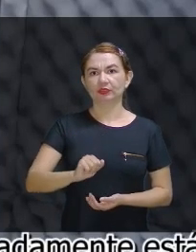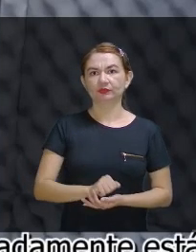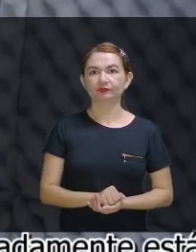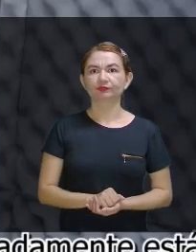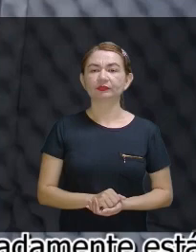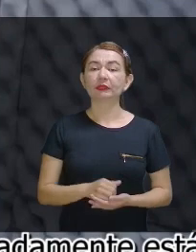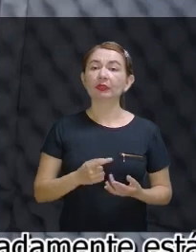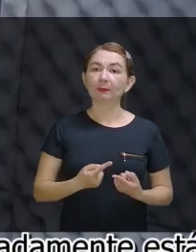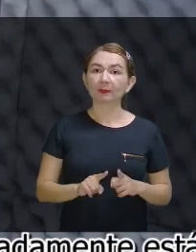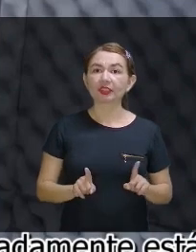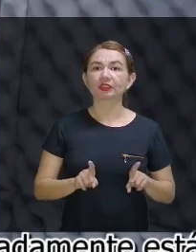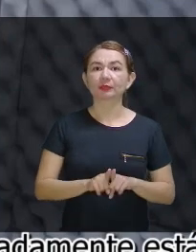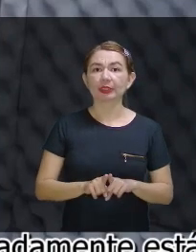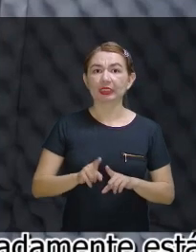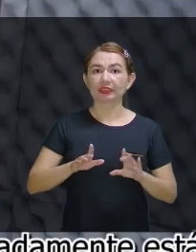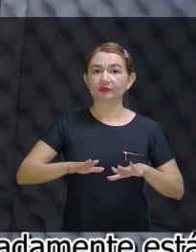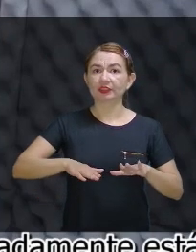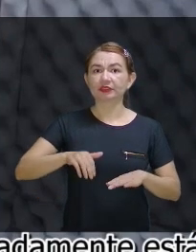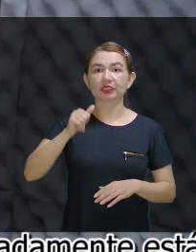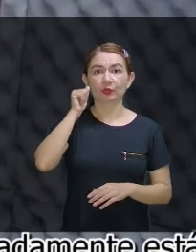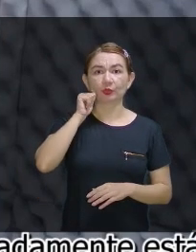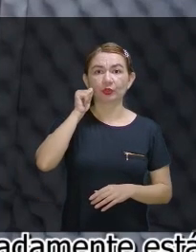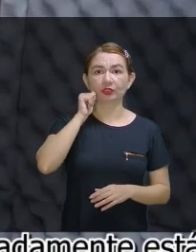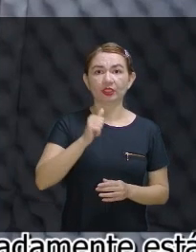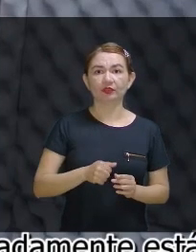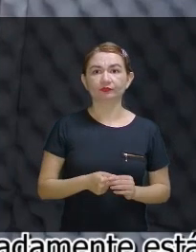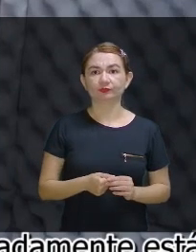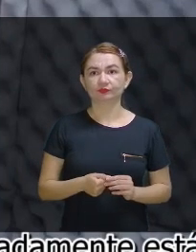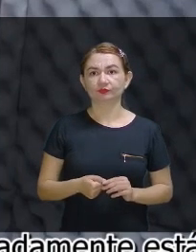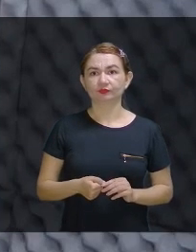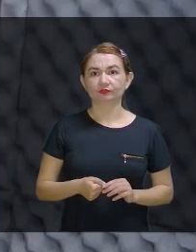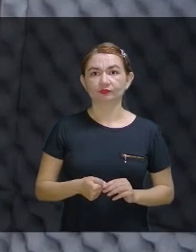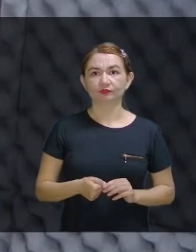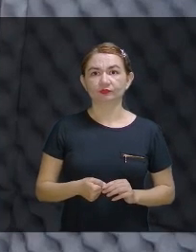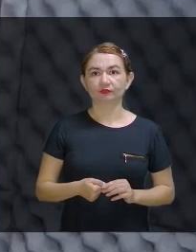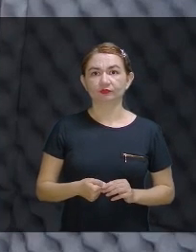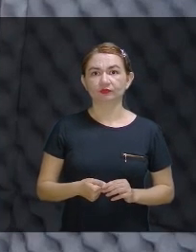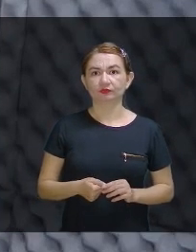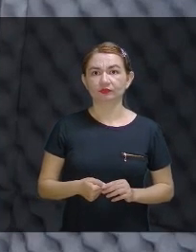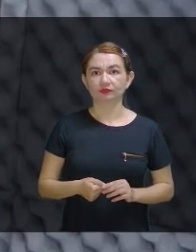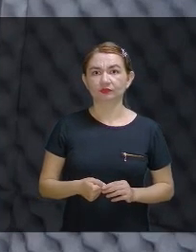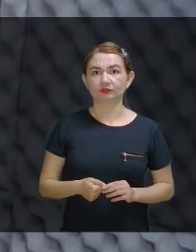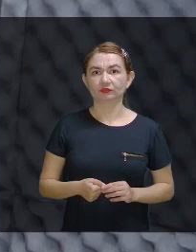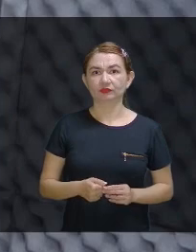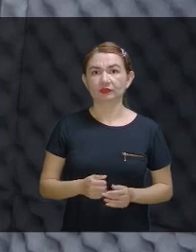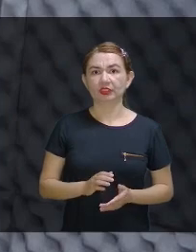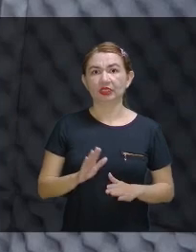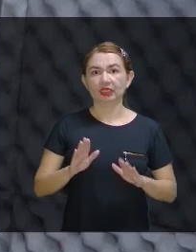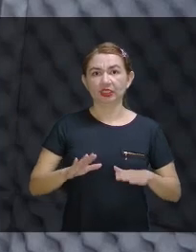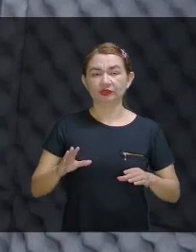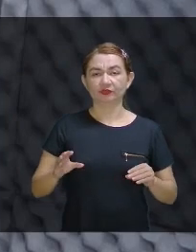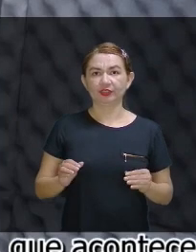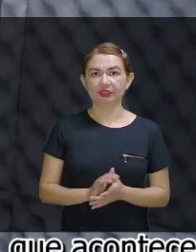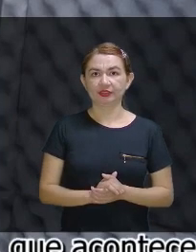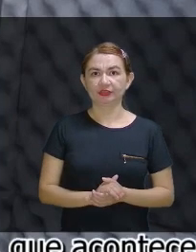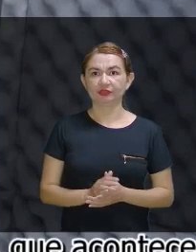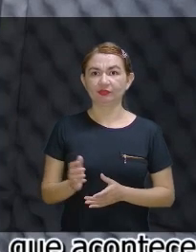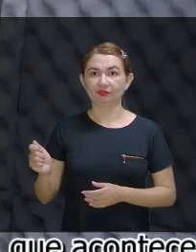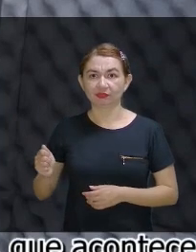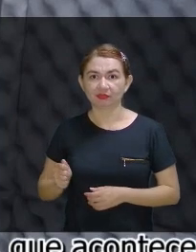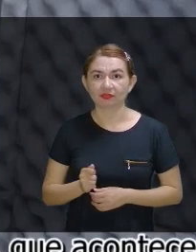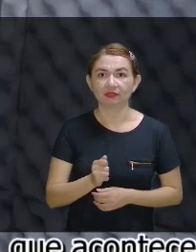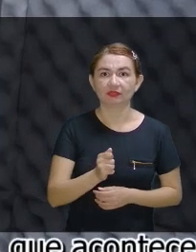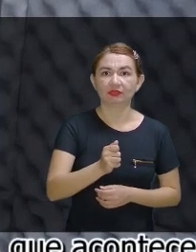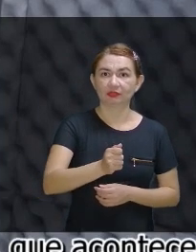nem sempre a mulher, Vanderlei Terezinha. Ela, deliberadamente está ali para preencher a cota de gênero. Né? Às vezes,